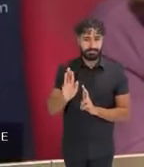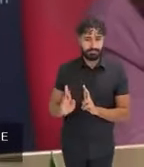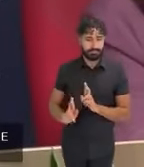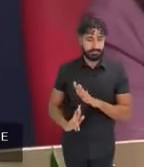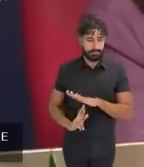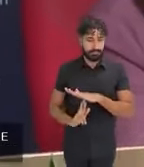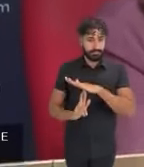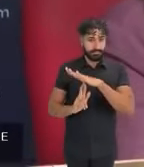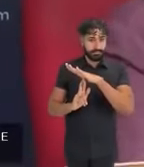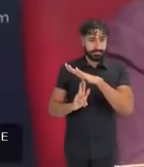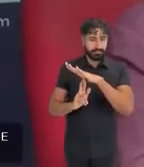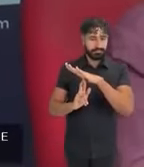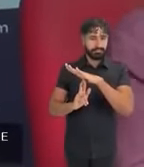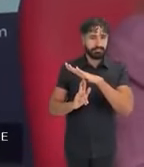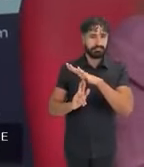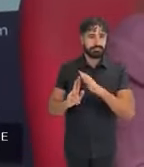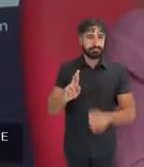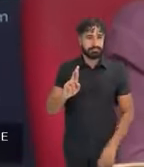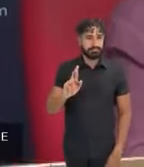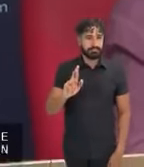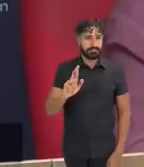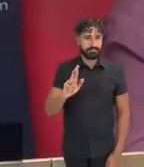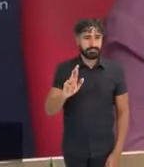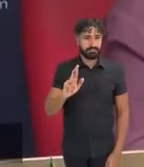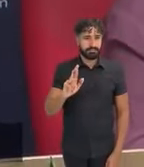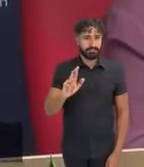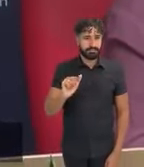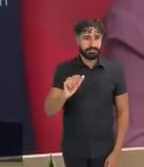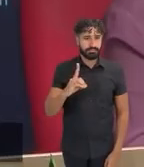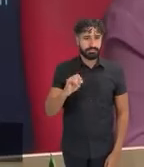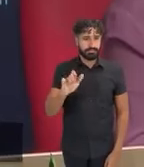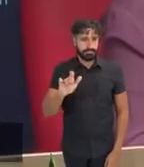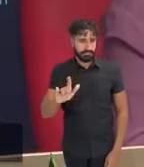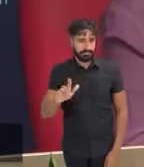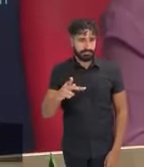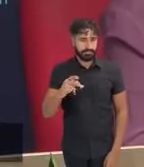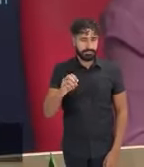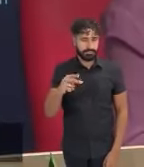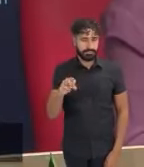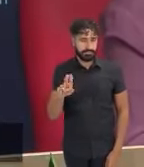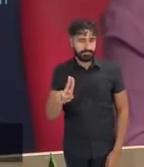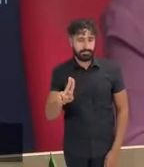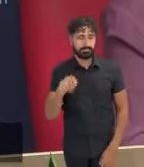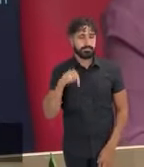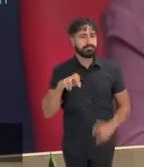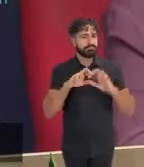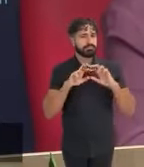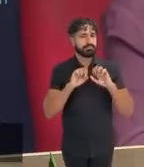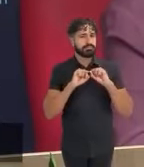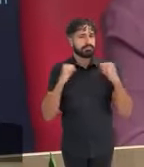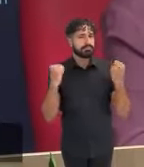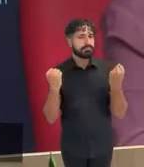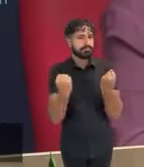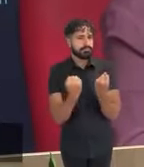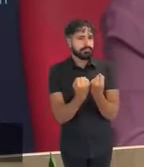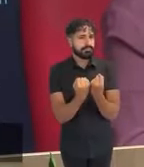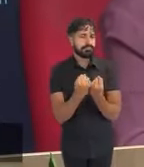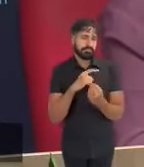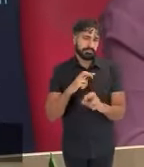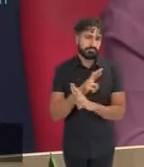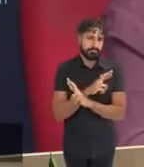Pompeu. Este é um seminário que diz respeito ao ensino superior. Estamos